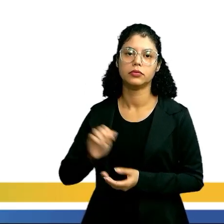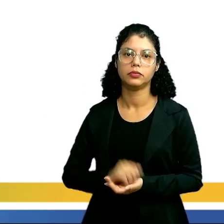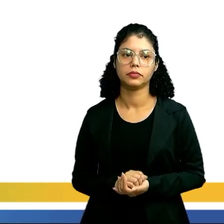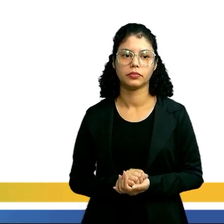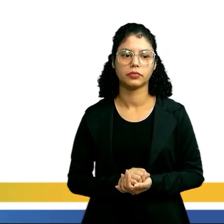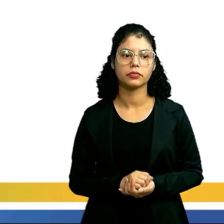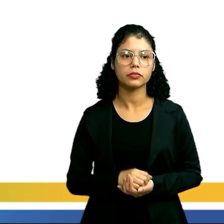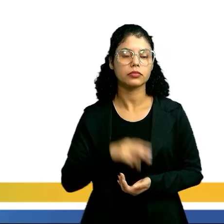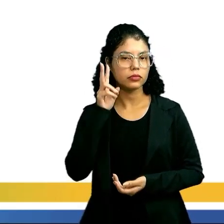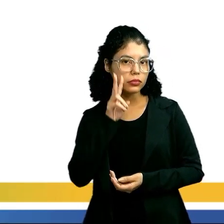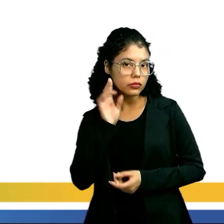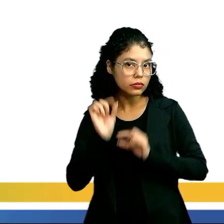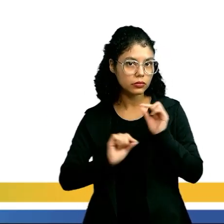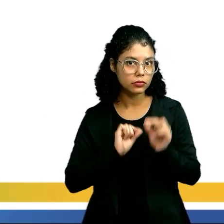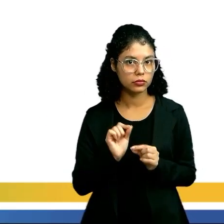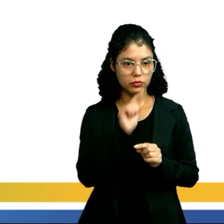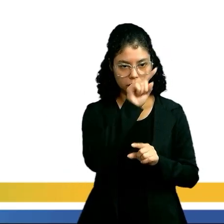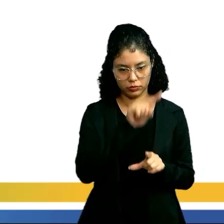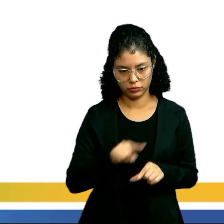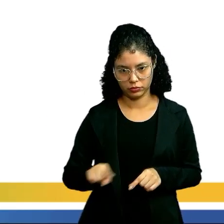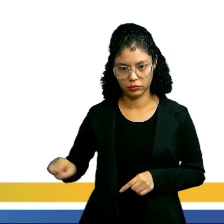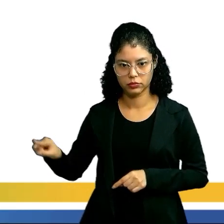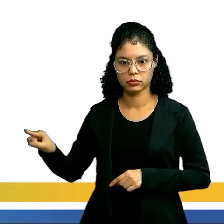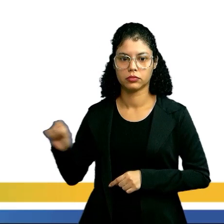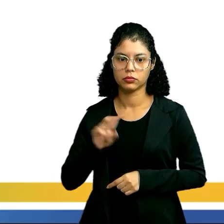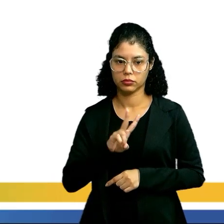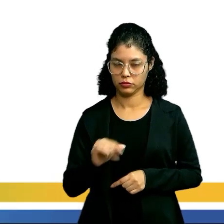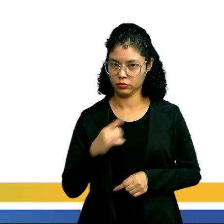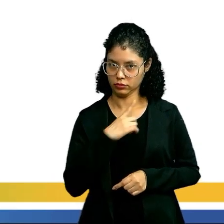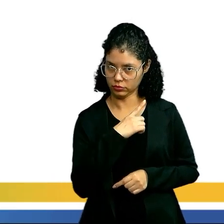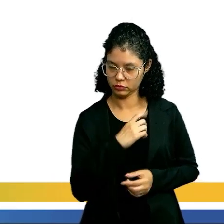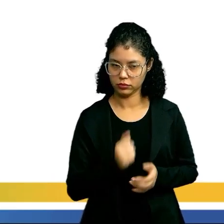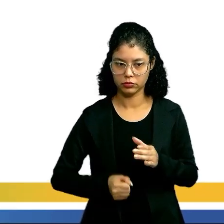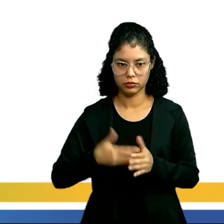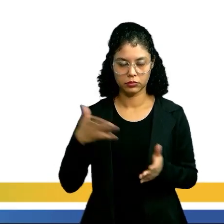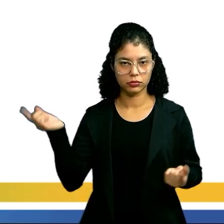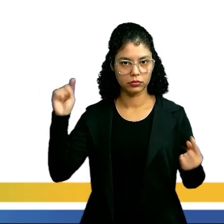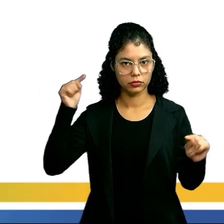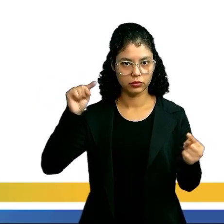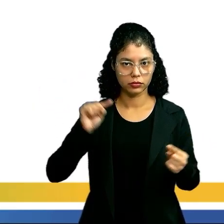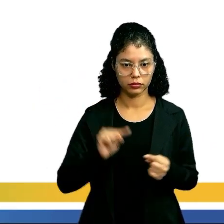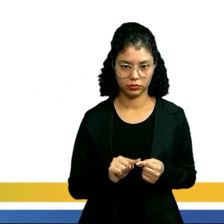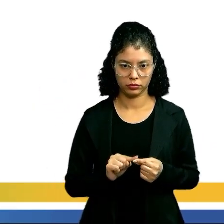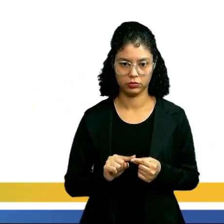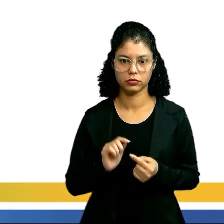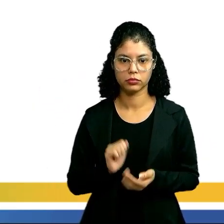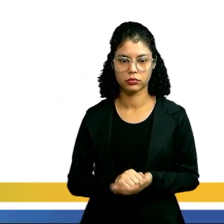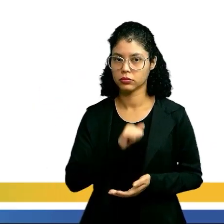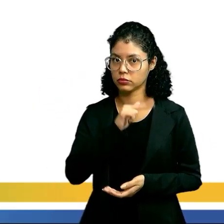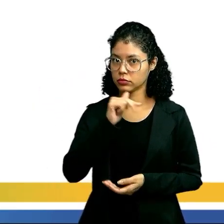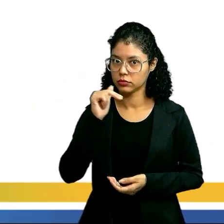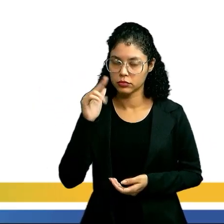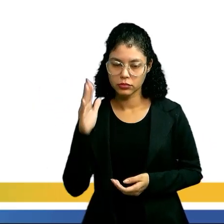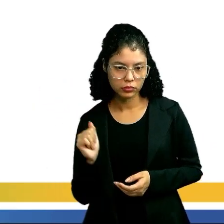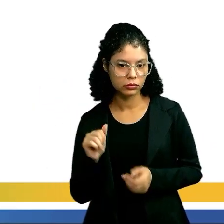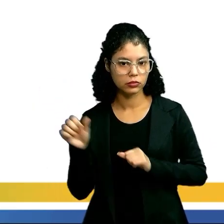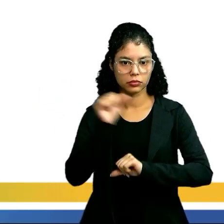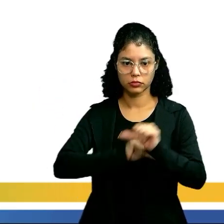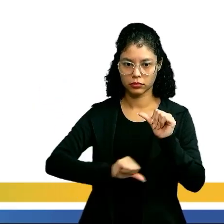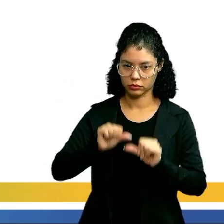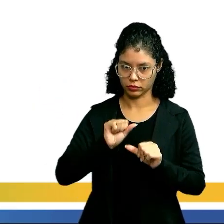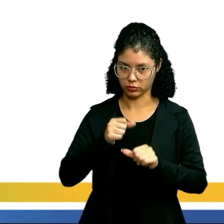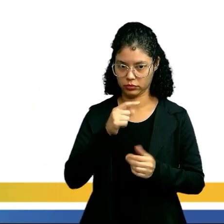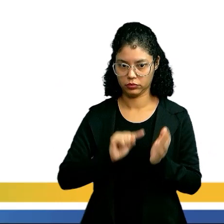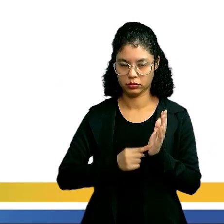exponencial. Lembrando que essa curva, ela vai ficar muito próxima do x, mas nunca tocará o